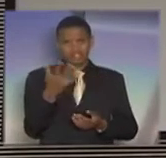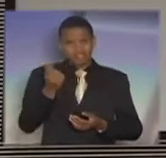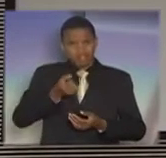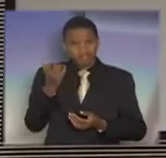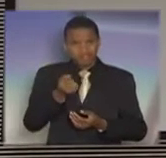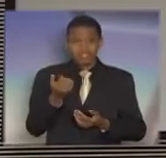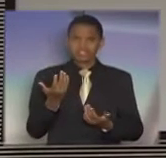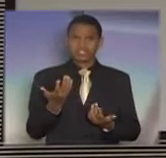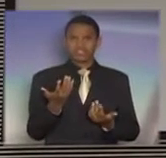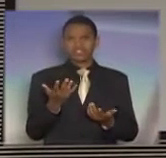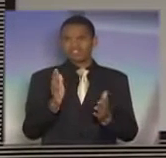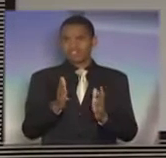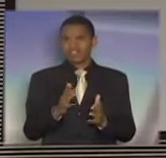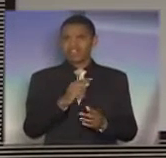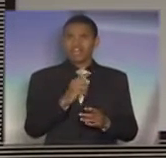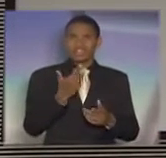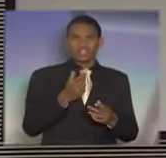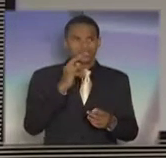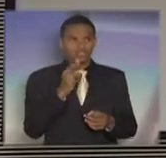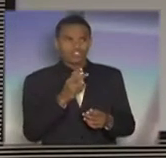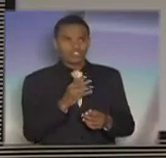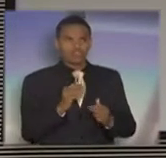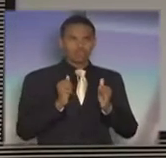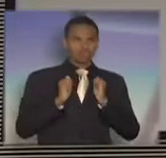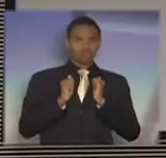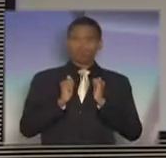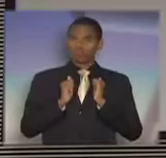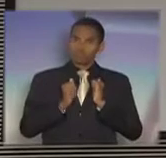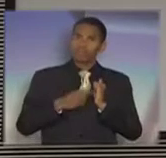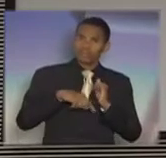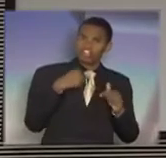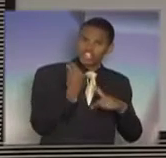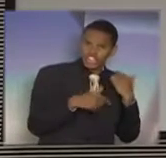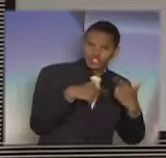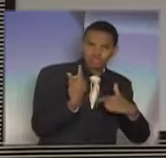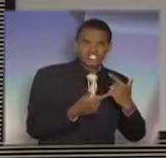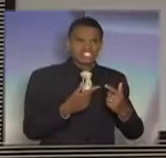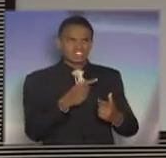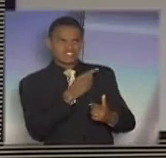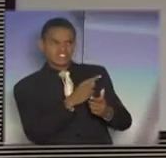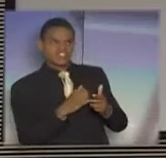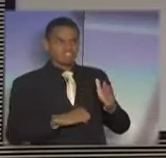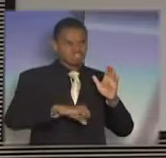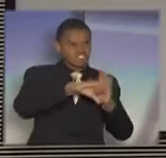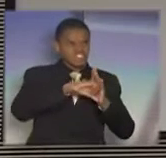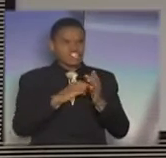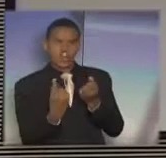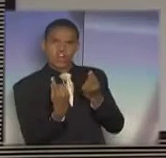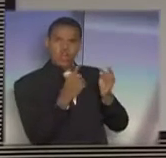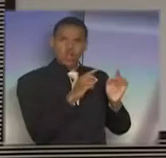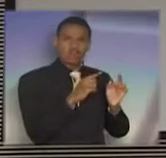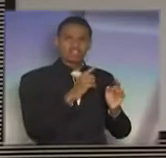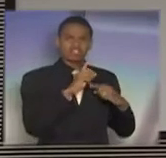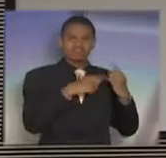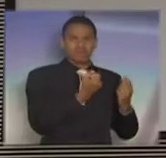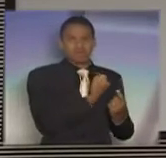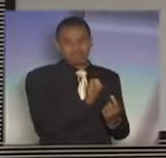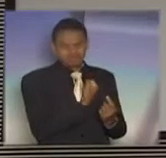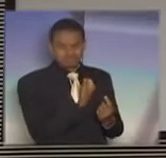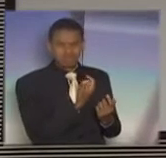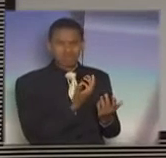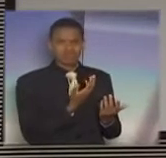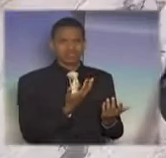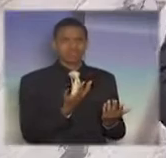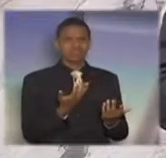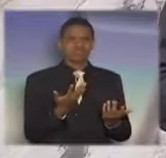e trabalhava e trabalhando morreu lutando contra a criminalidade como eu disse aos soldados hoje do 5º batalhão